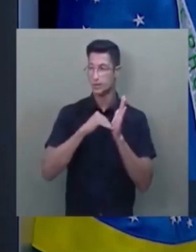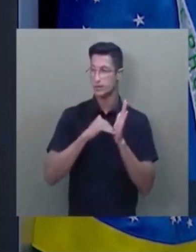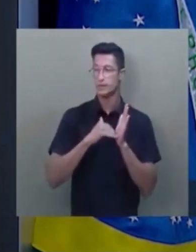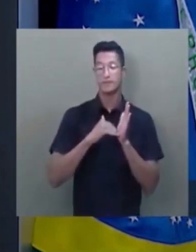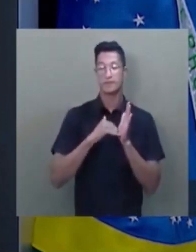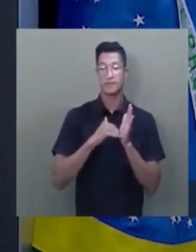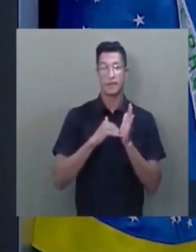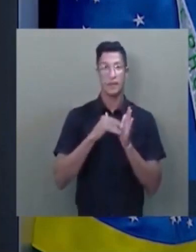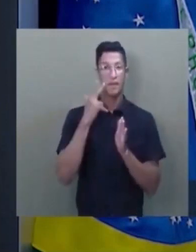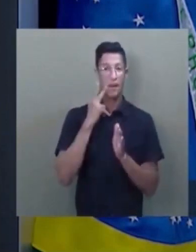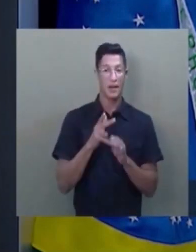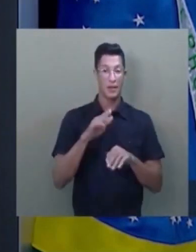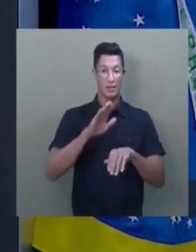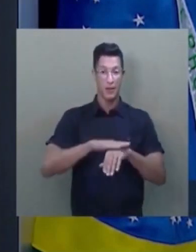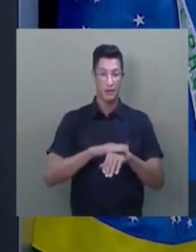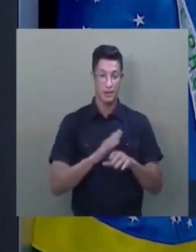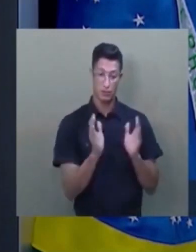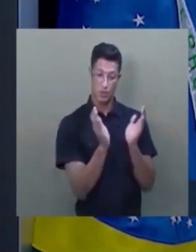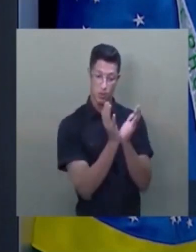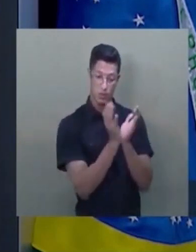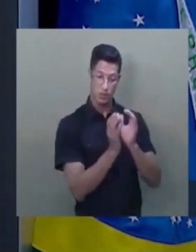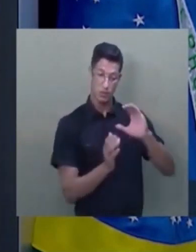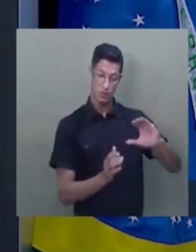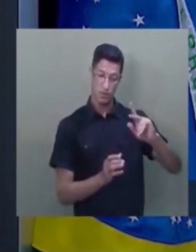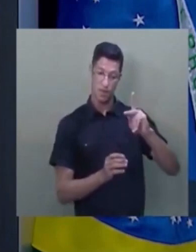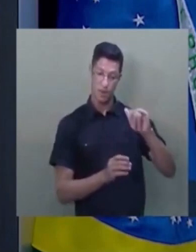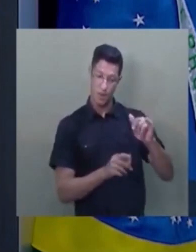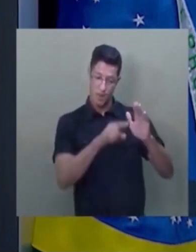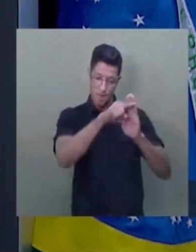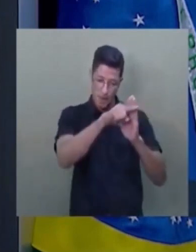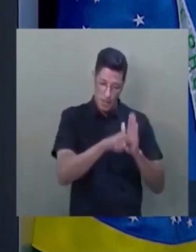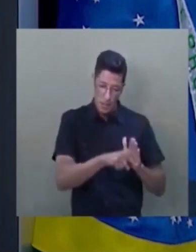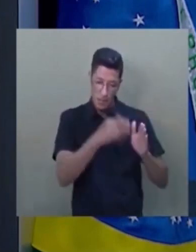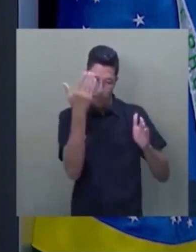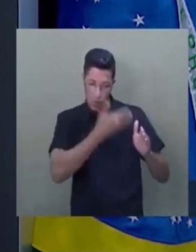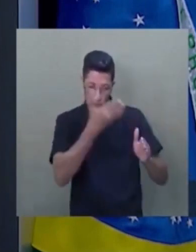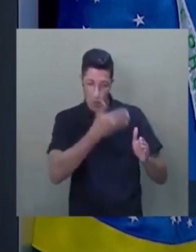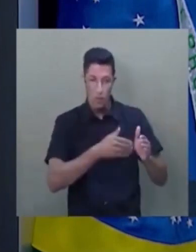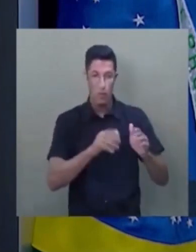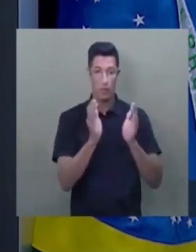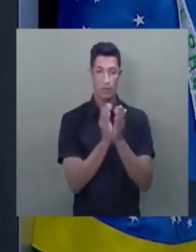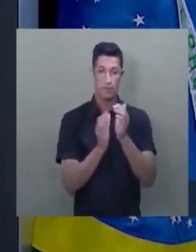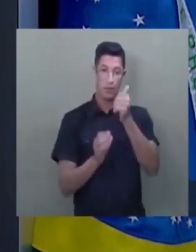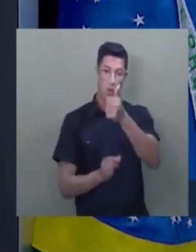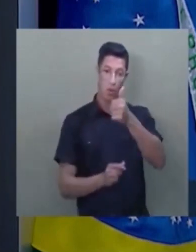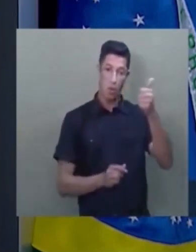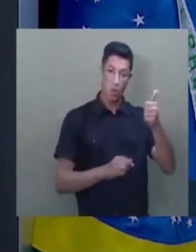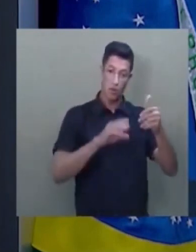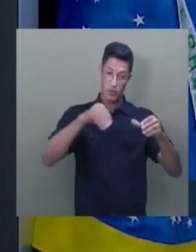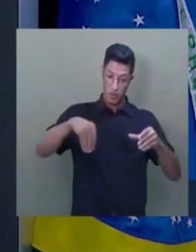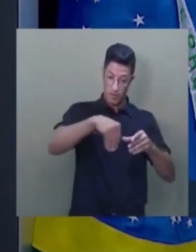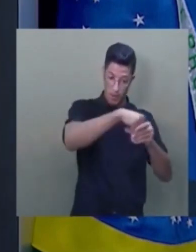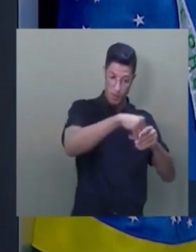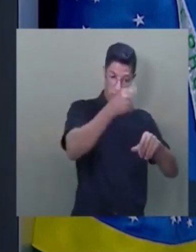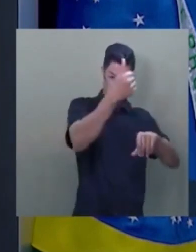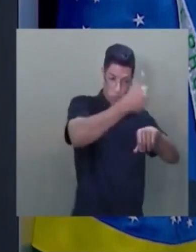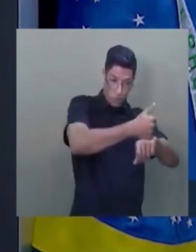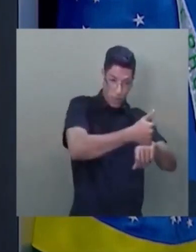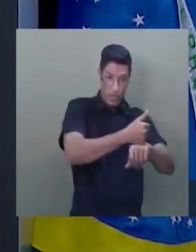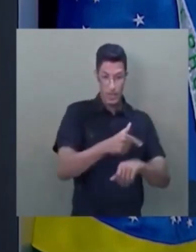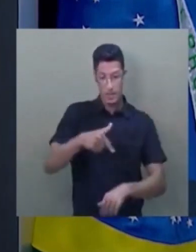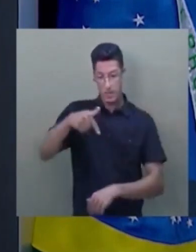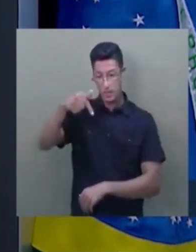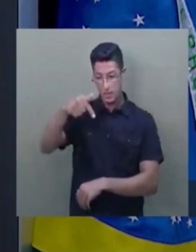para a constituição de uma comissão parlamentar de inquérito composta por 11 membros titulares e